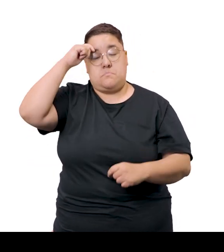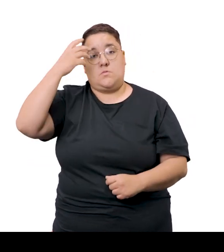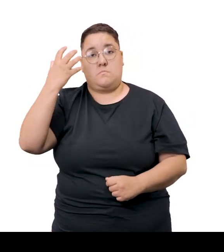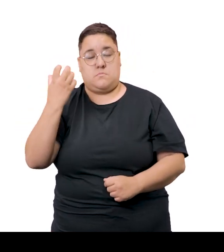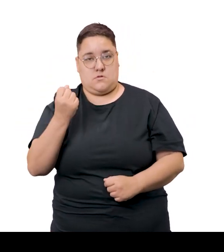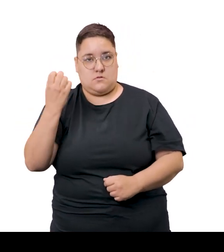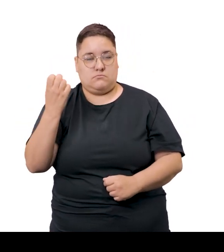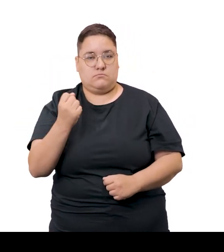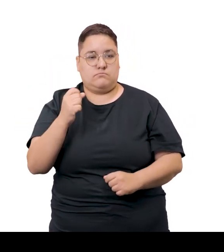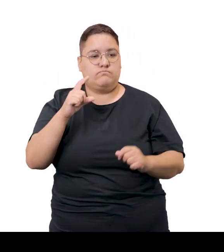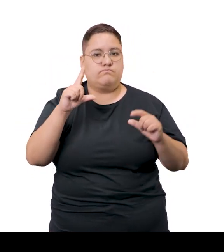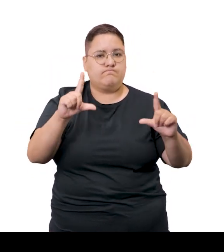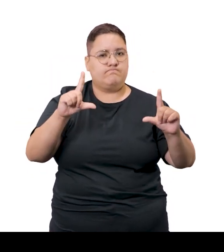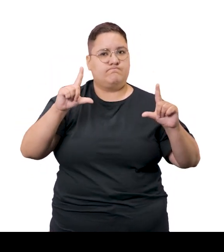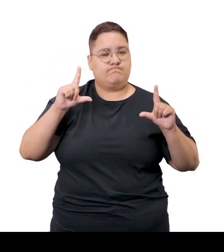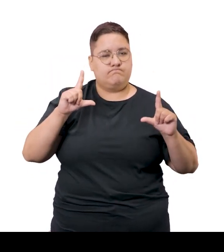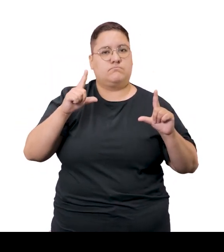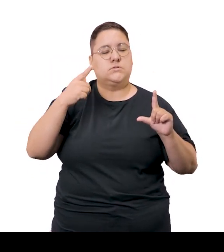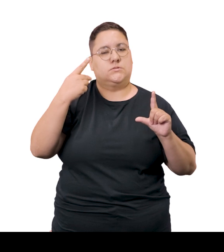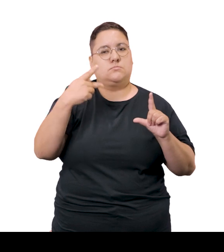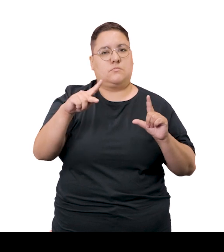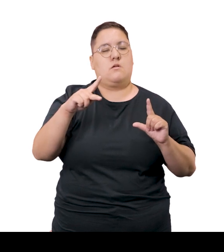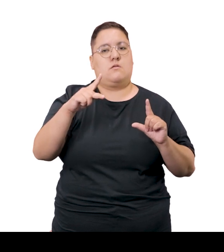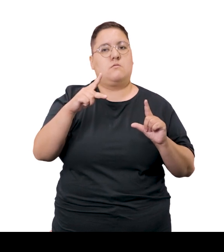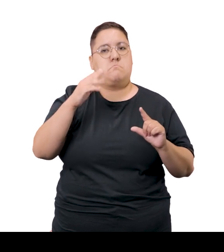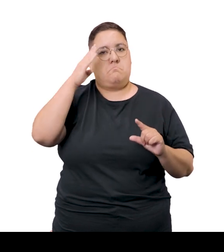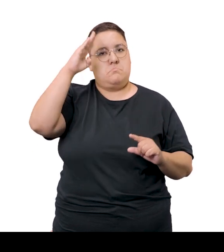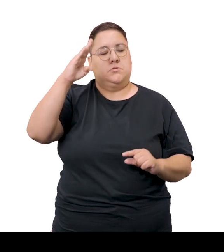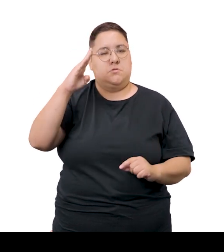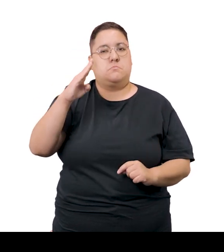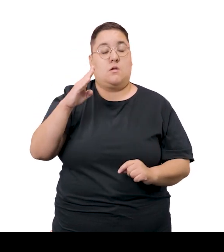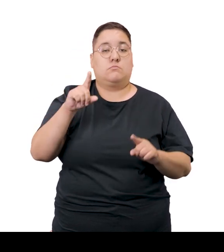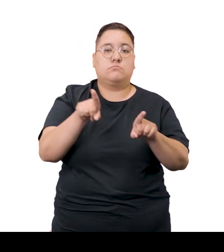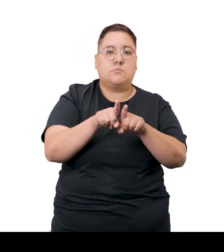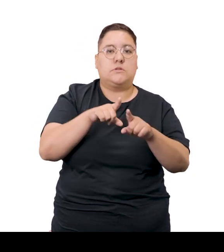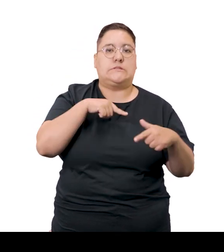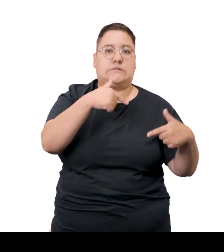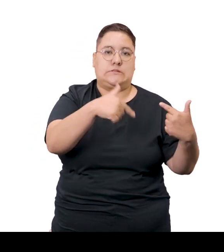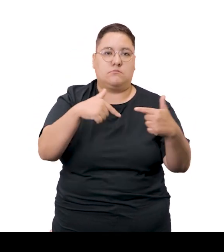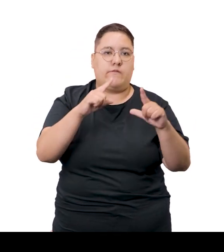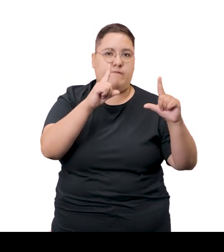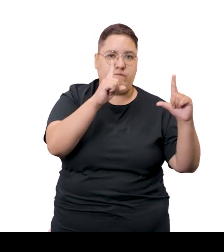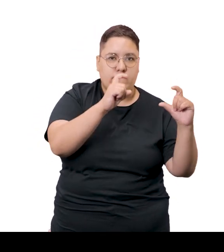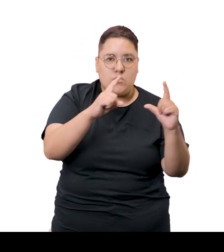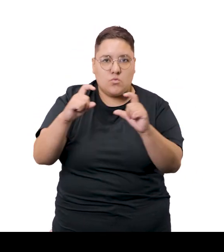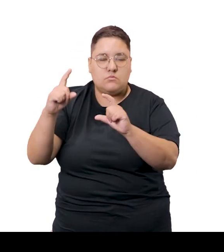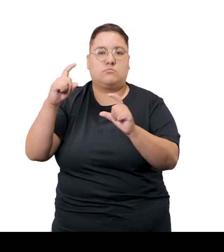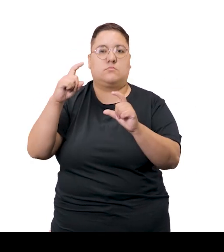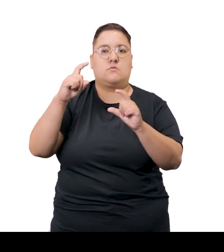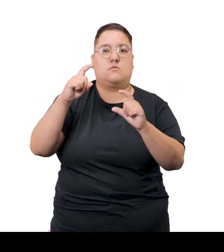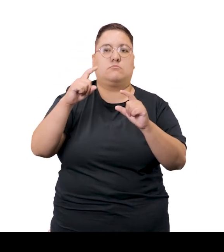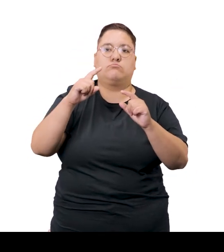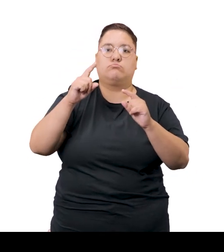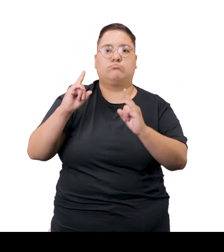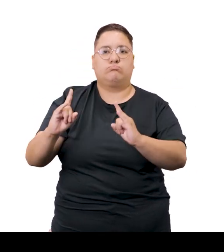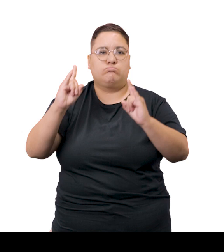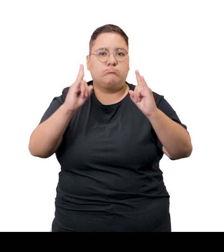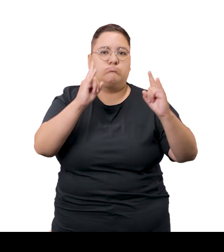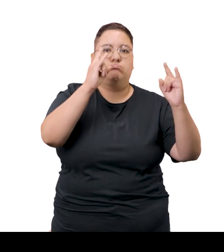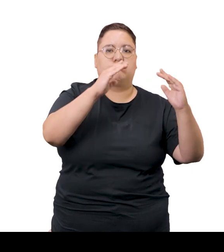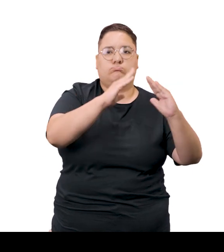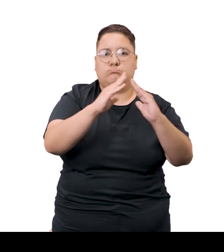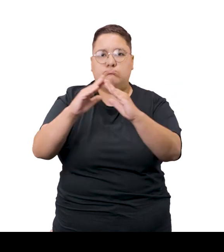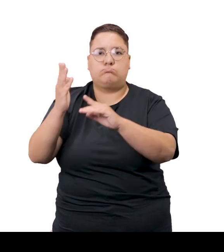de seus gêneros prevalentes, embora também tenha trabalhado com fotografia de arquitetura e de paisagem, entre